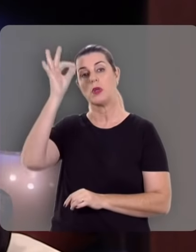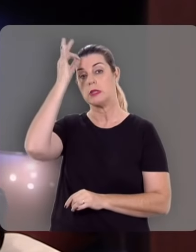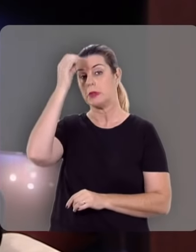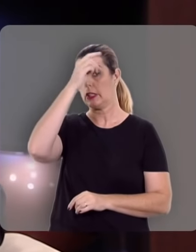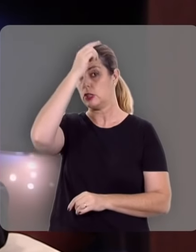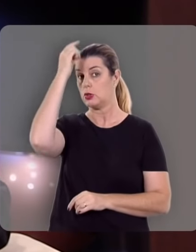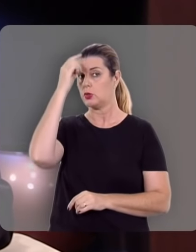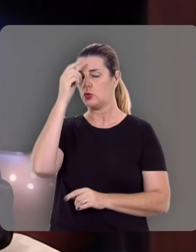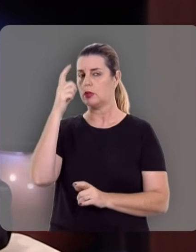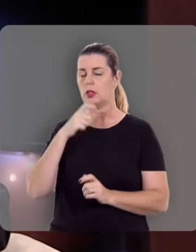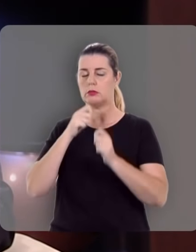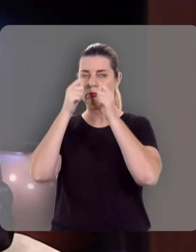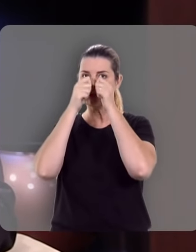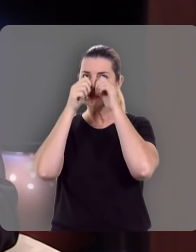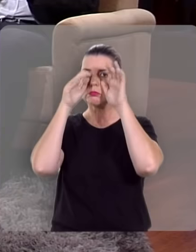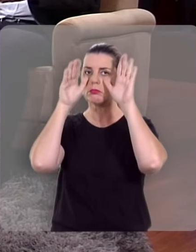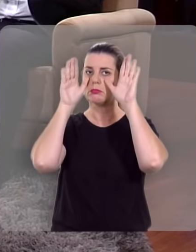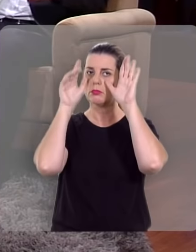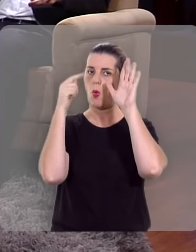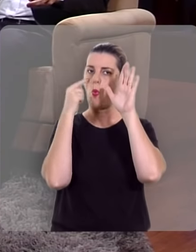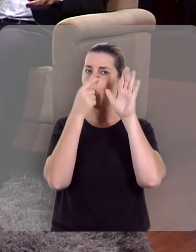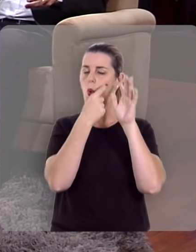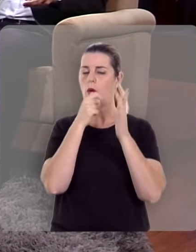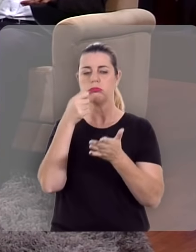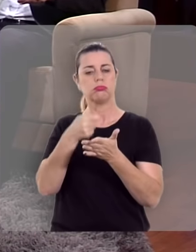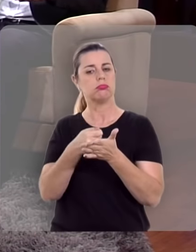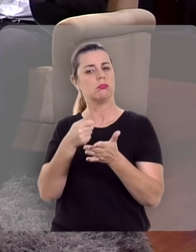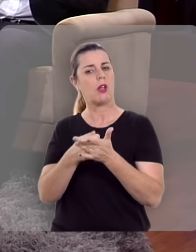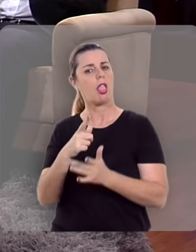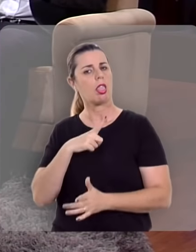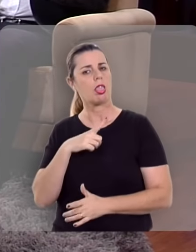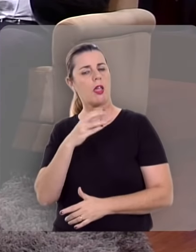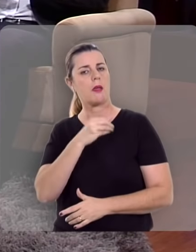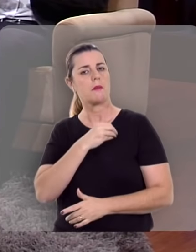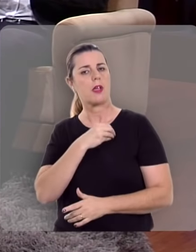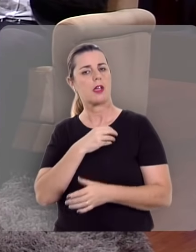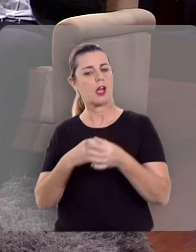Santo, que abriu os olhos dessa pessoa, as convenceu a respeito do pecado, da justiça e do